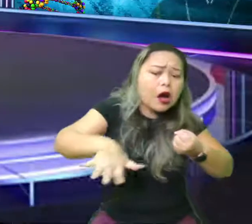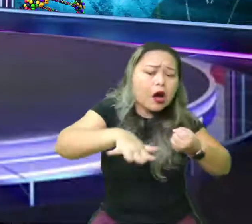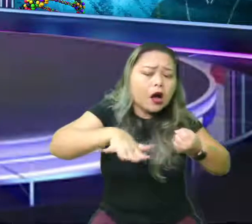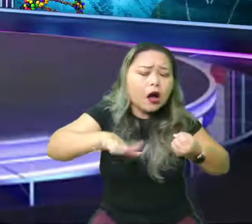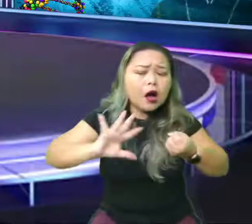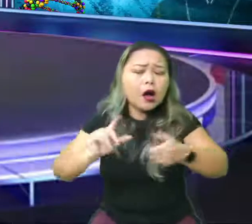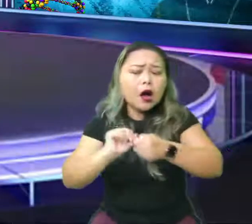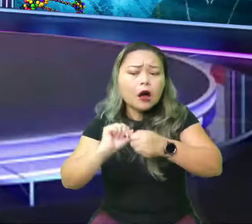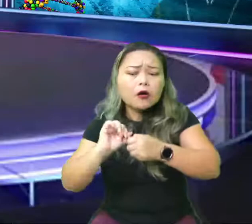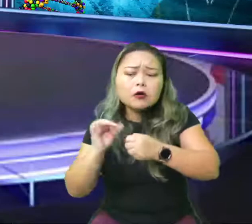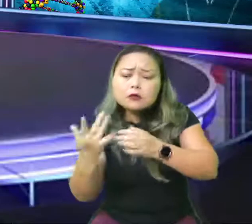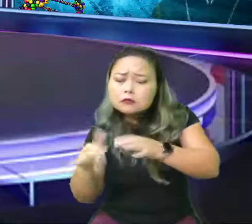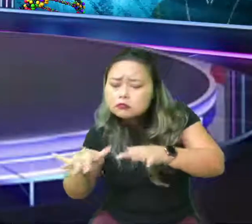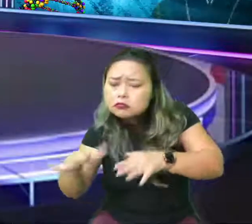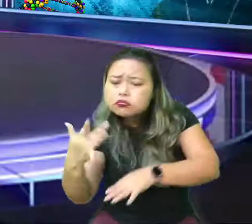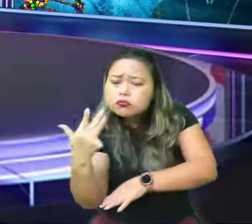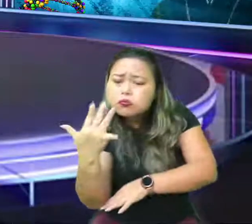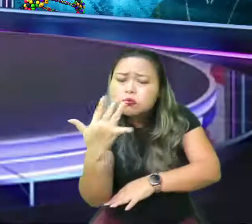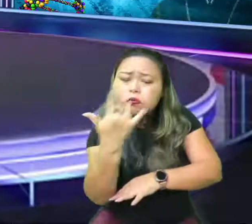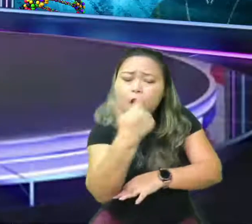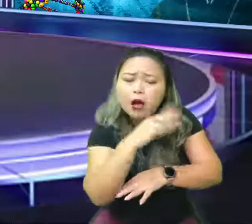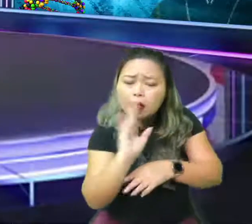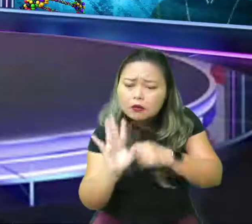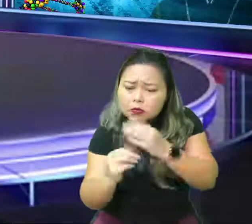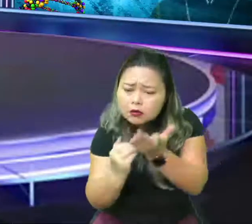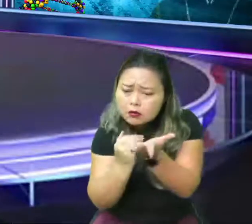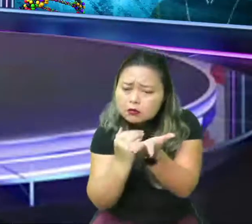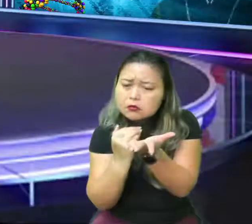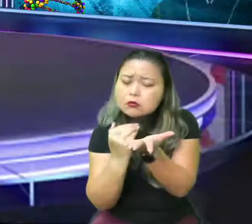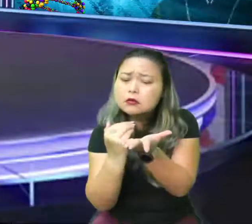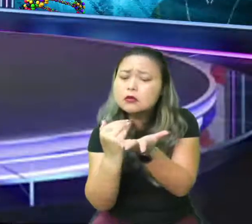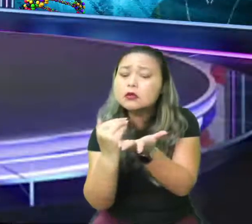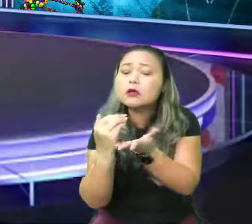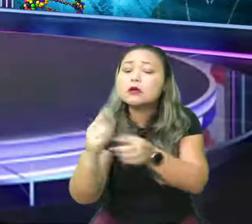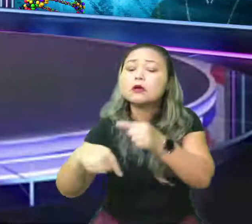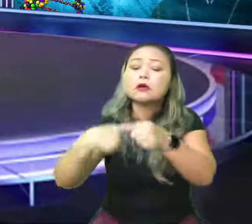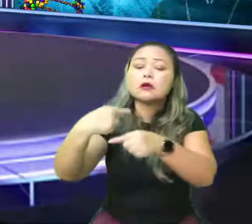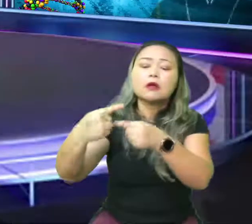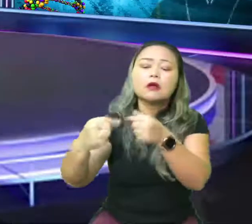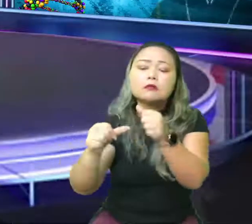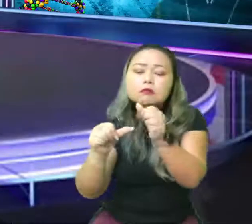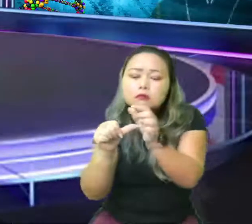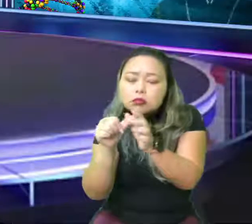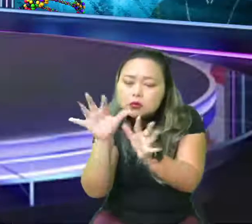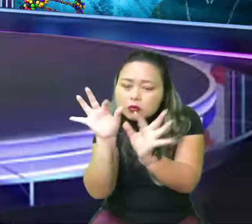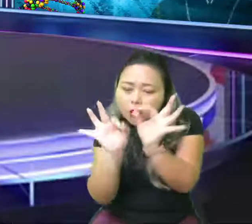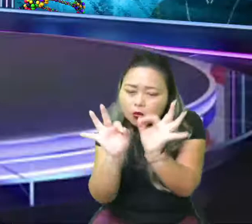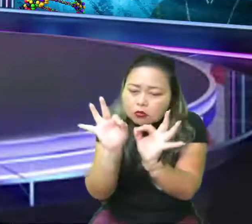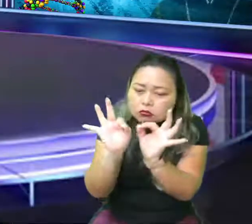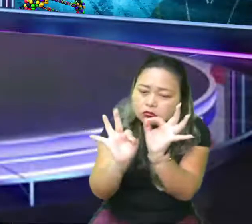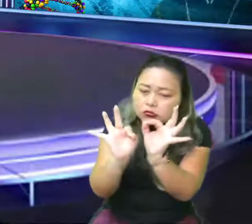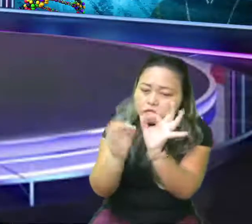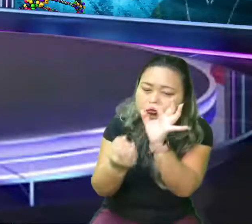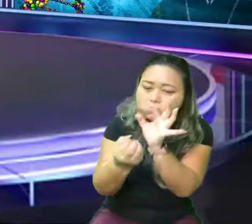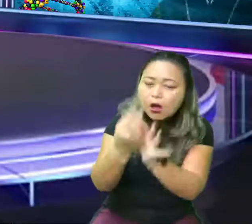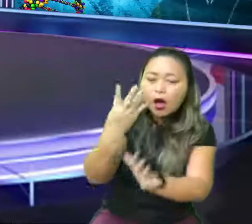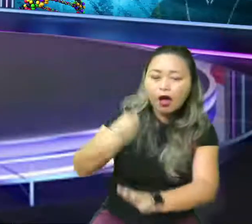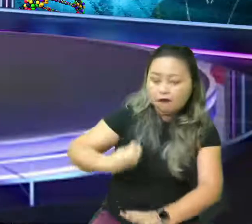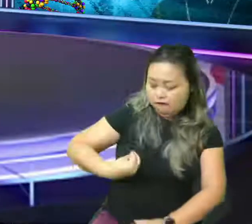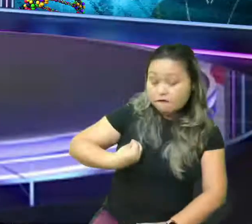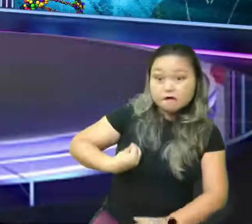ambientais favoráveis para dar início, segundo essas teorias, para dar início às primeiras formas de vida na